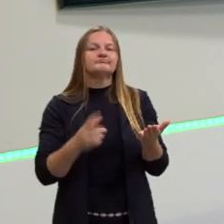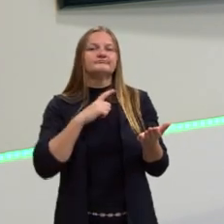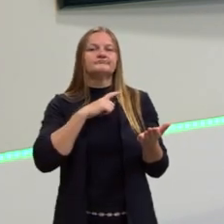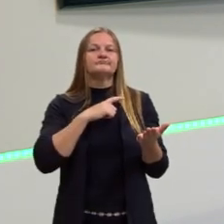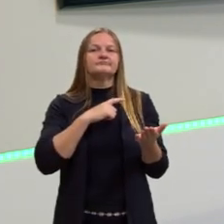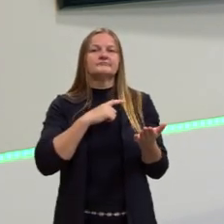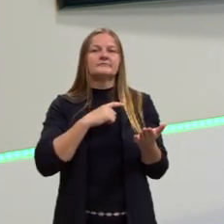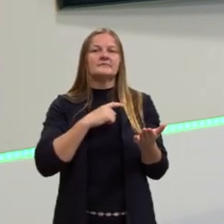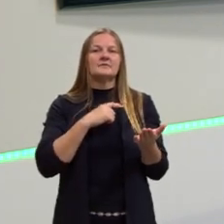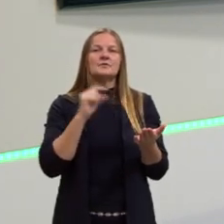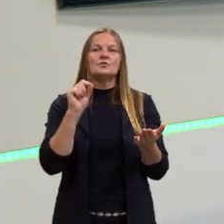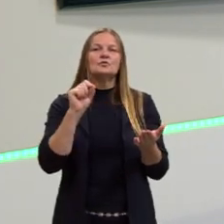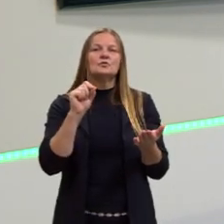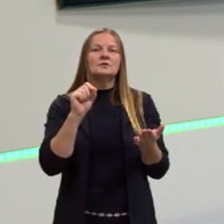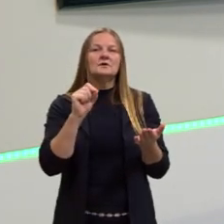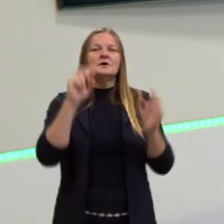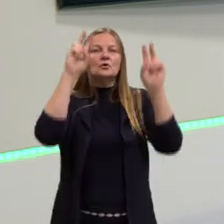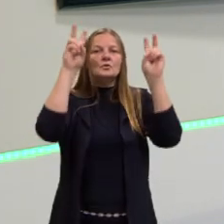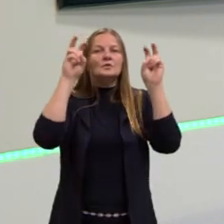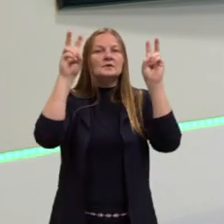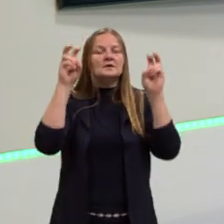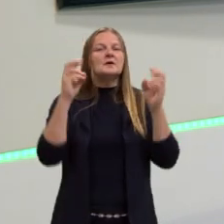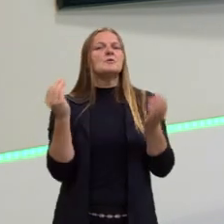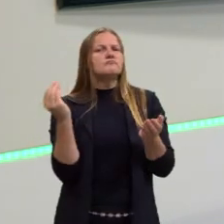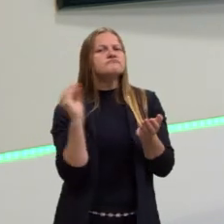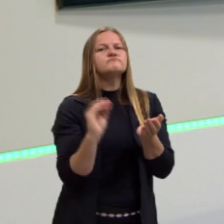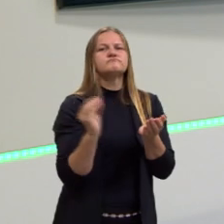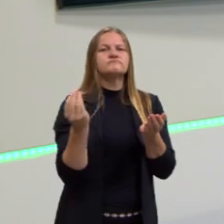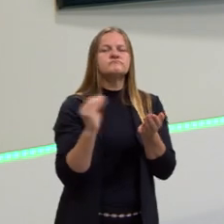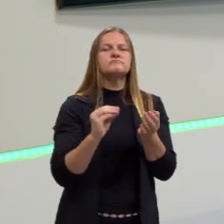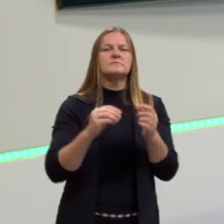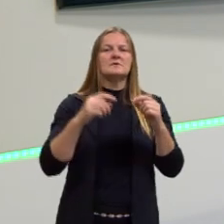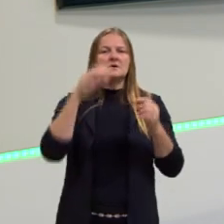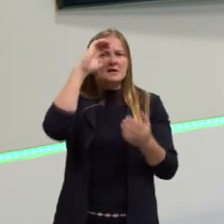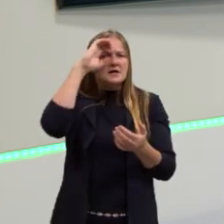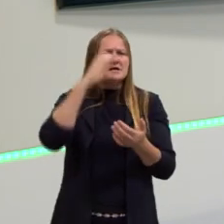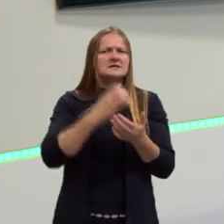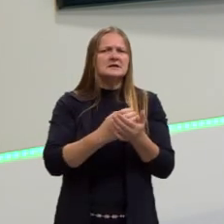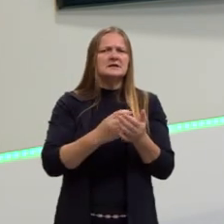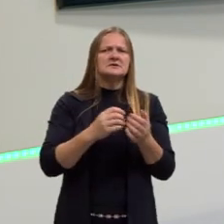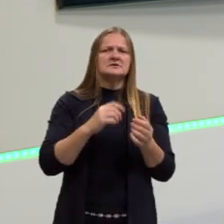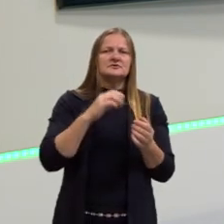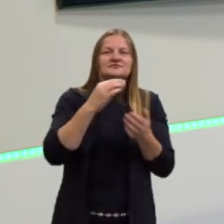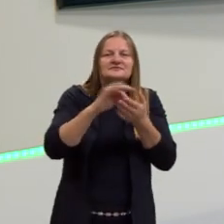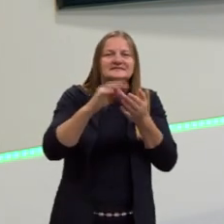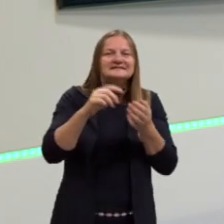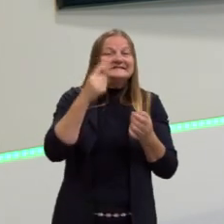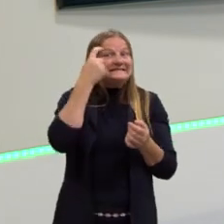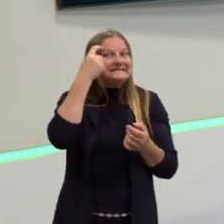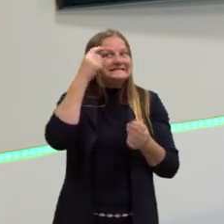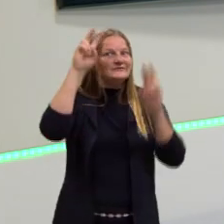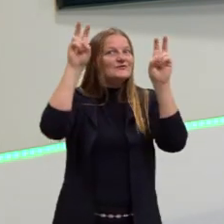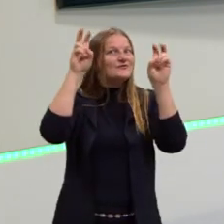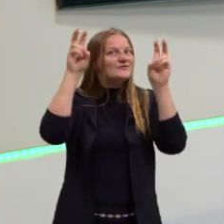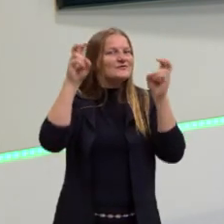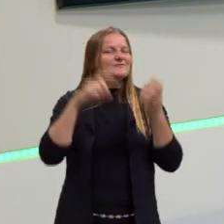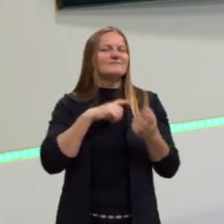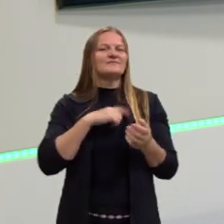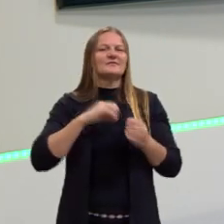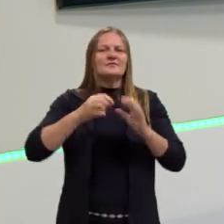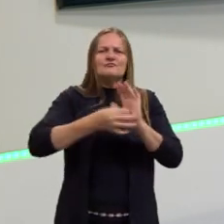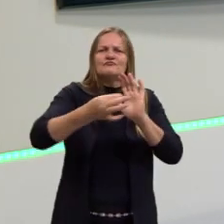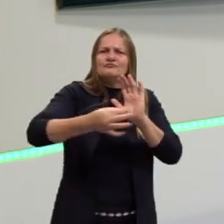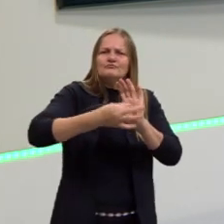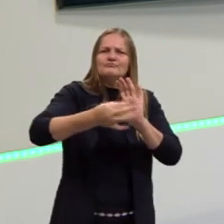sem colocar lá o tema né tem que aparecer o tema na tese E aí vai ser a problemática eu vou fazer em relação é isso os